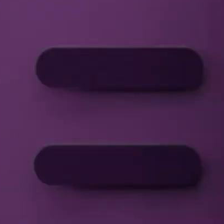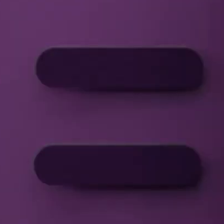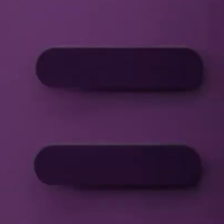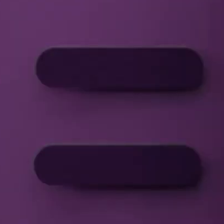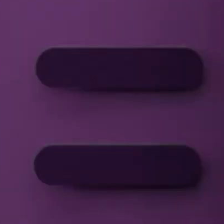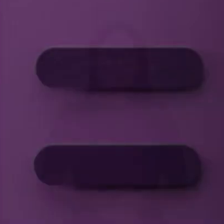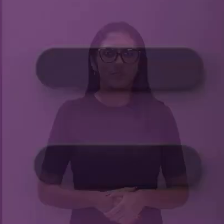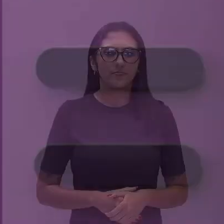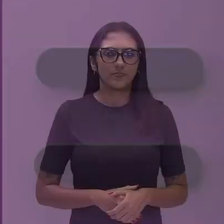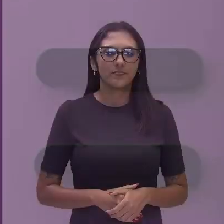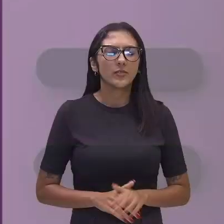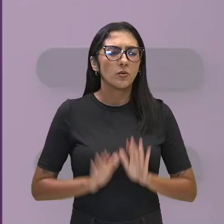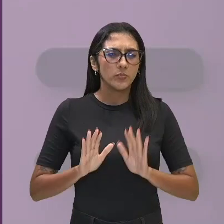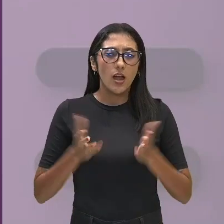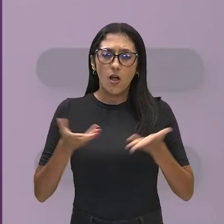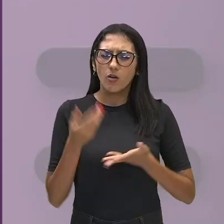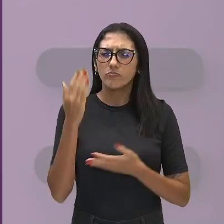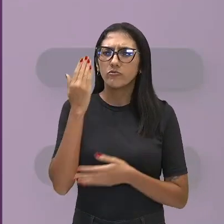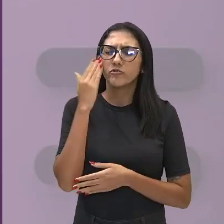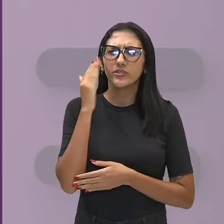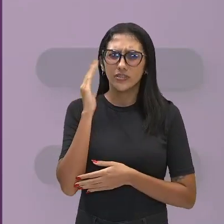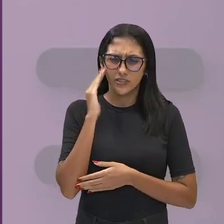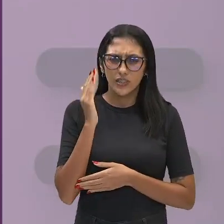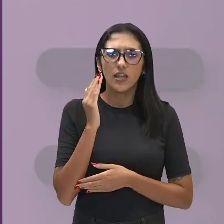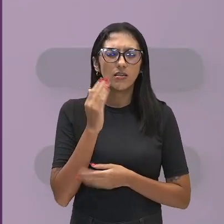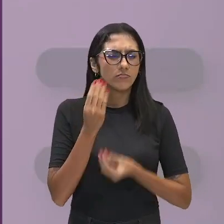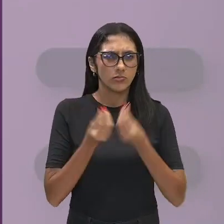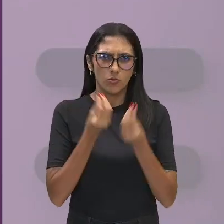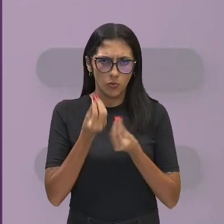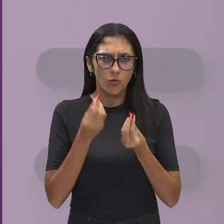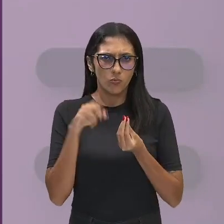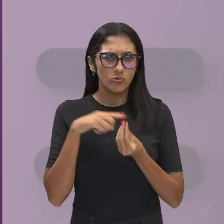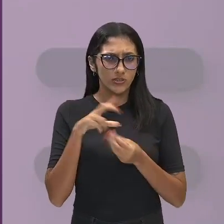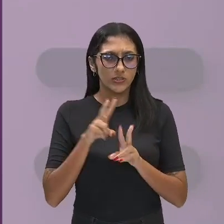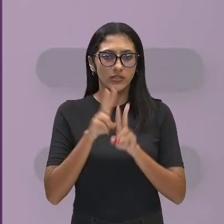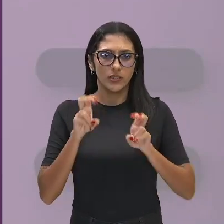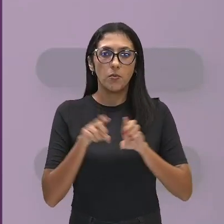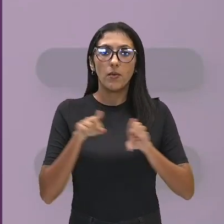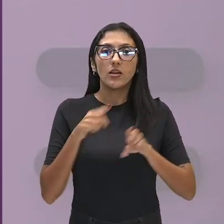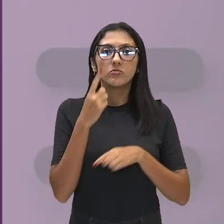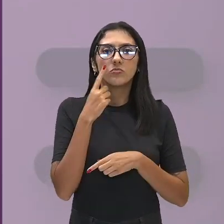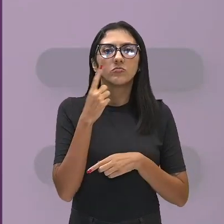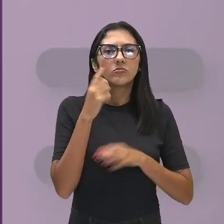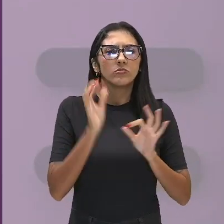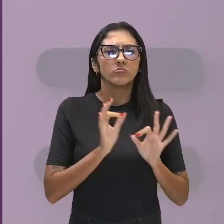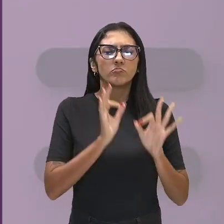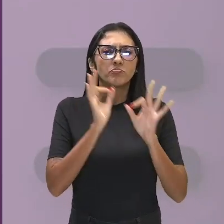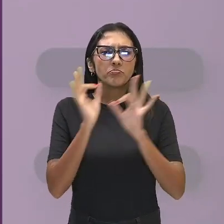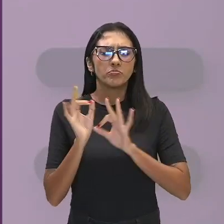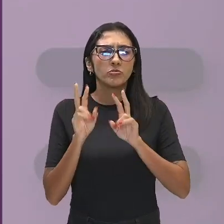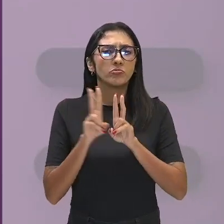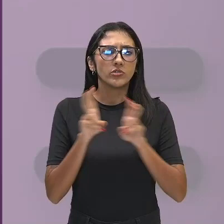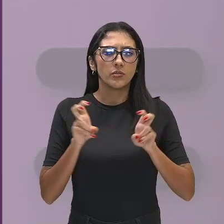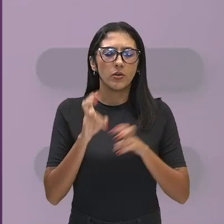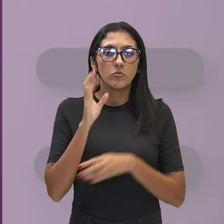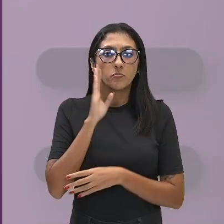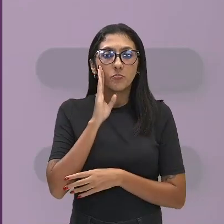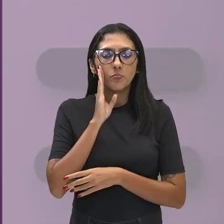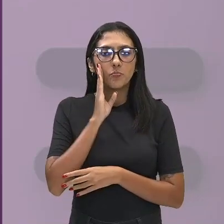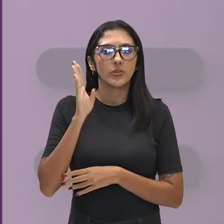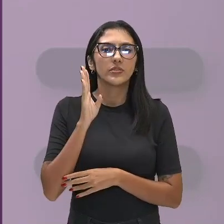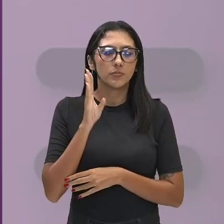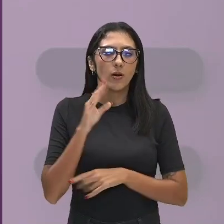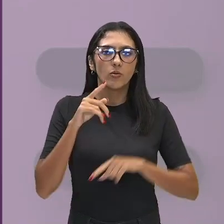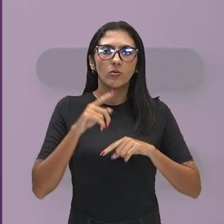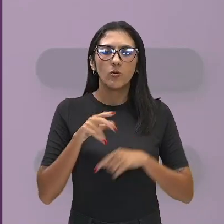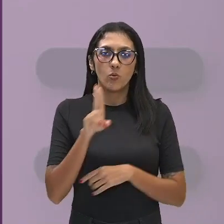Antes da gente entender o que é o Teorema de Pitágoras, vamos começar vendo um vídeo sobre o principal elemento que vai servir